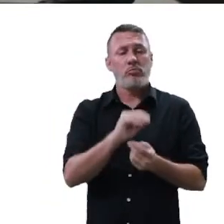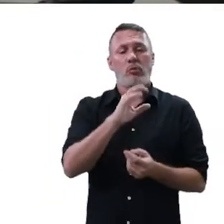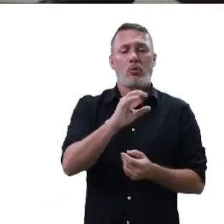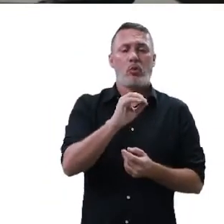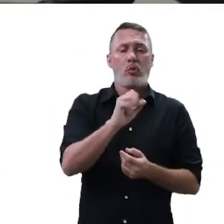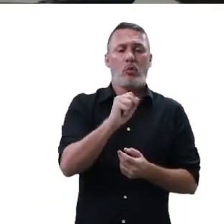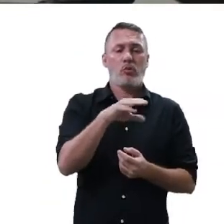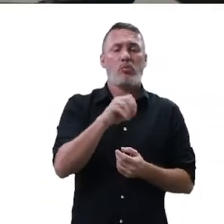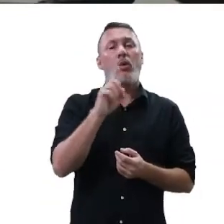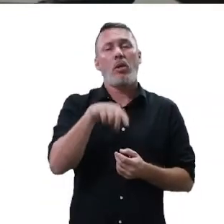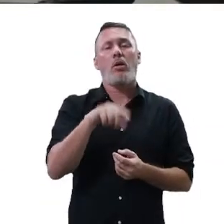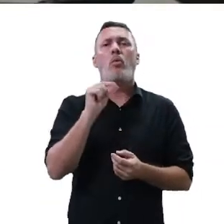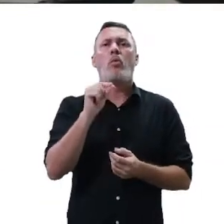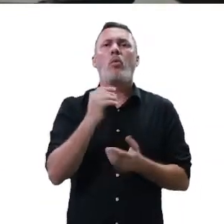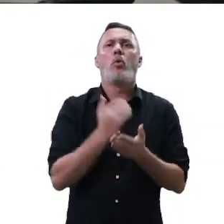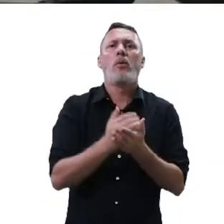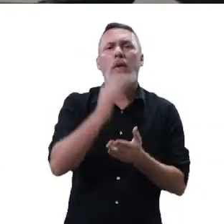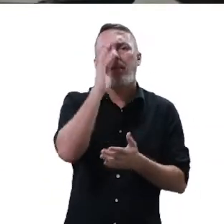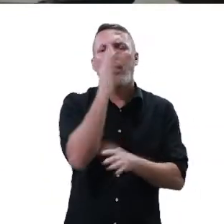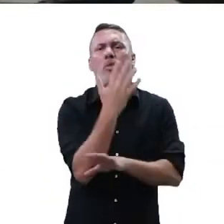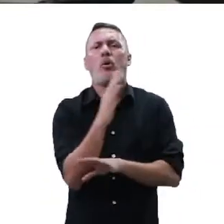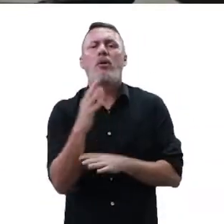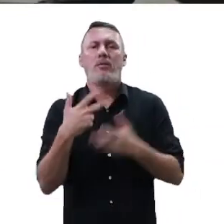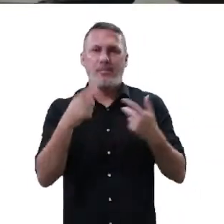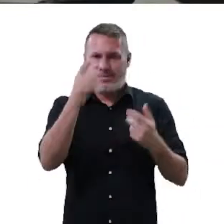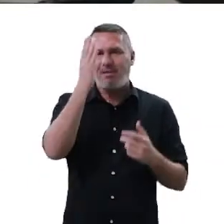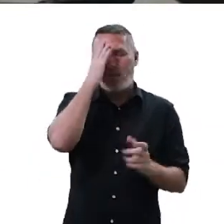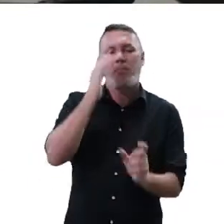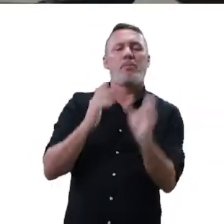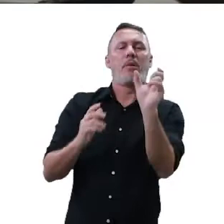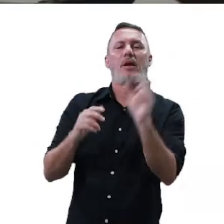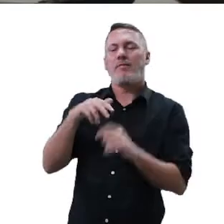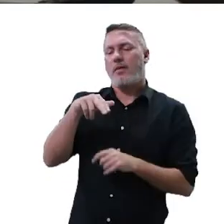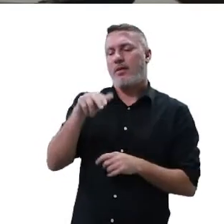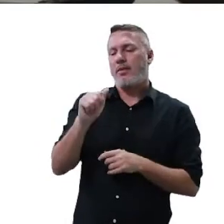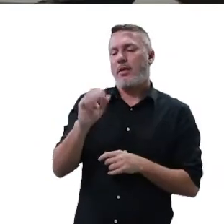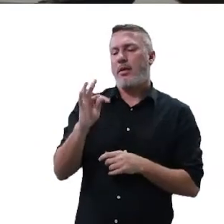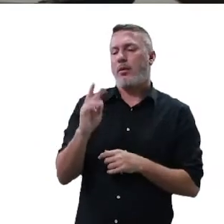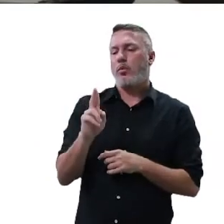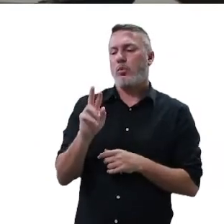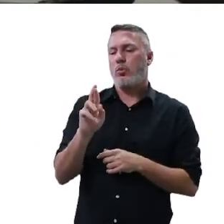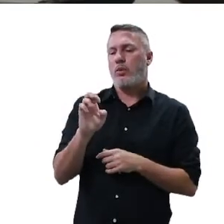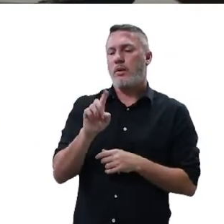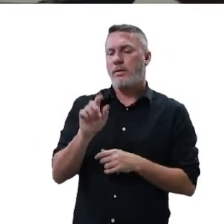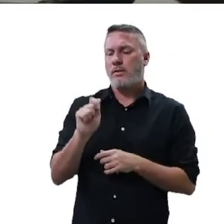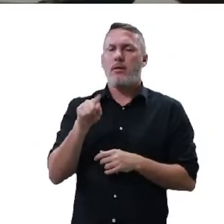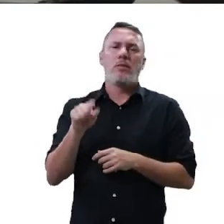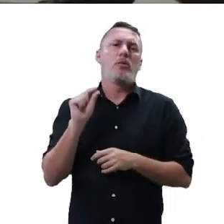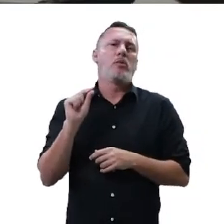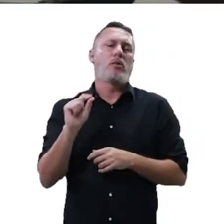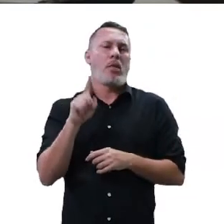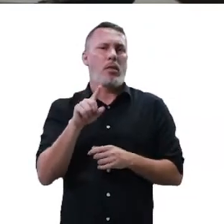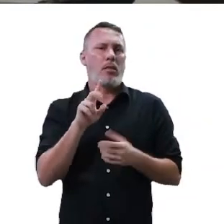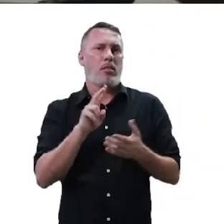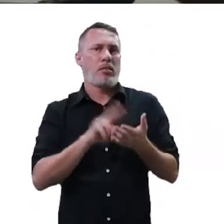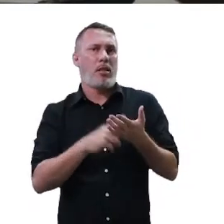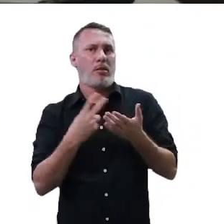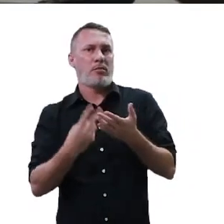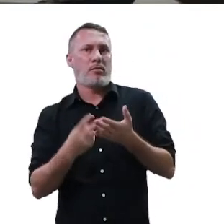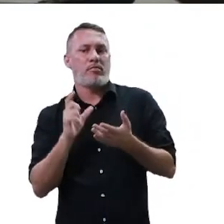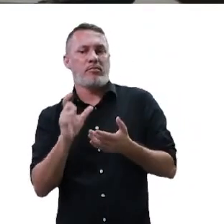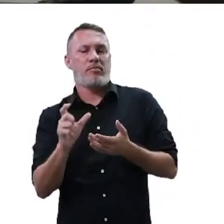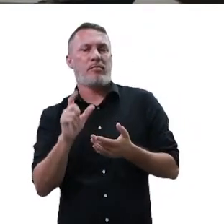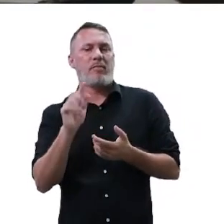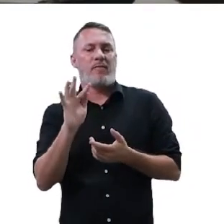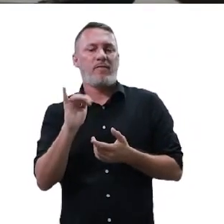do cosmos, a compreensão da natureza. A gente sabe muito bem que a palavra natureza, ela é